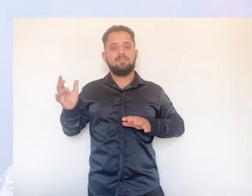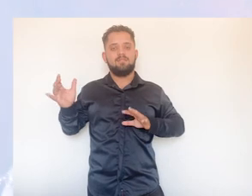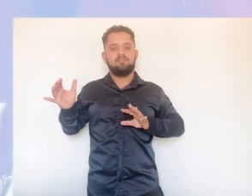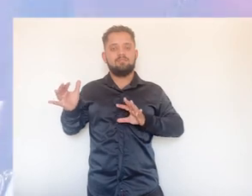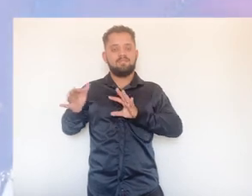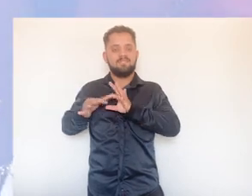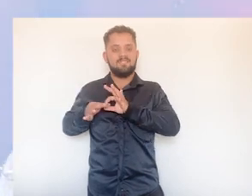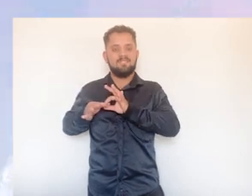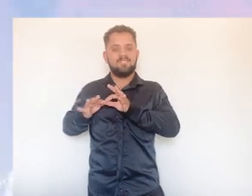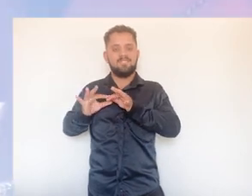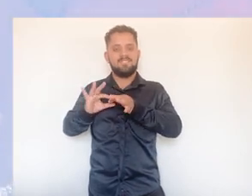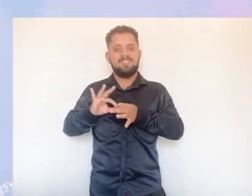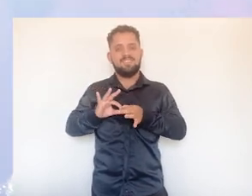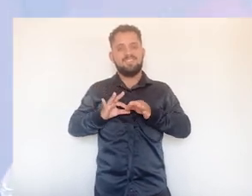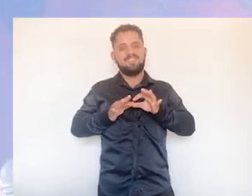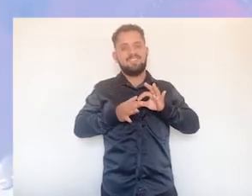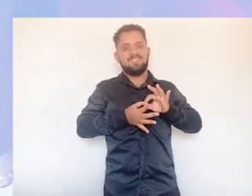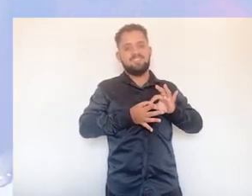Conexões